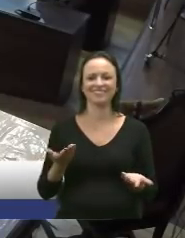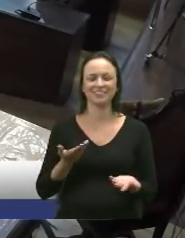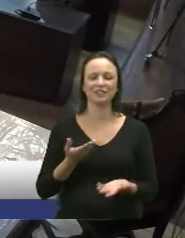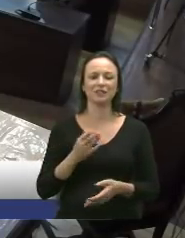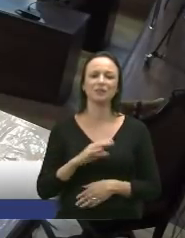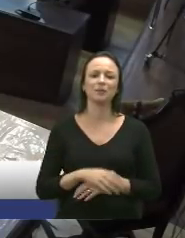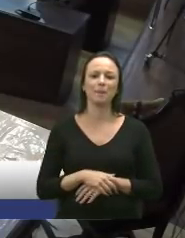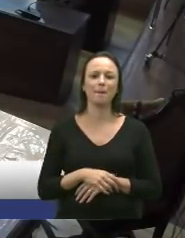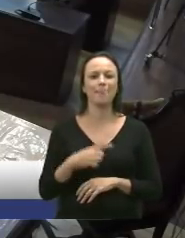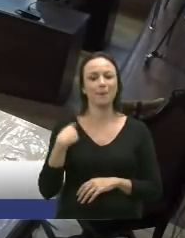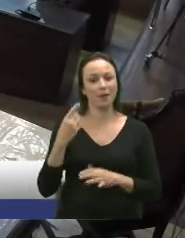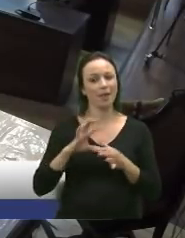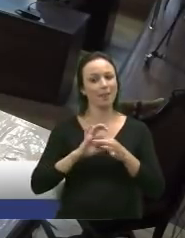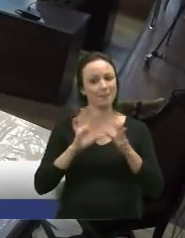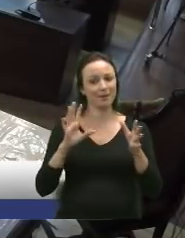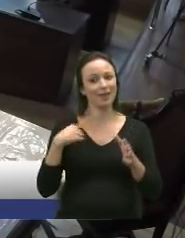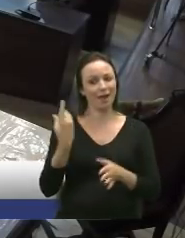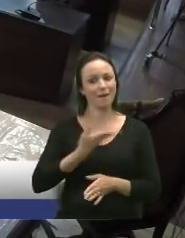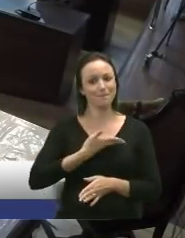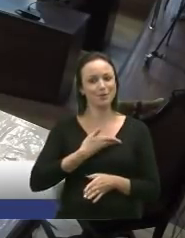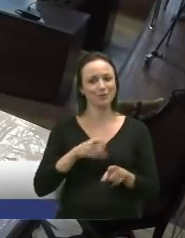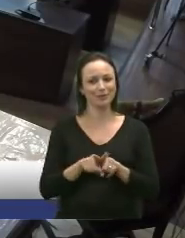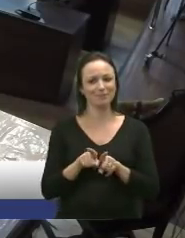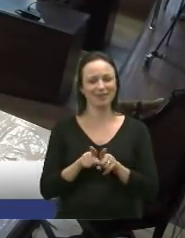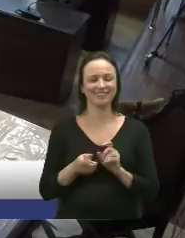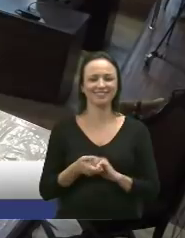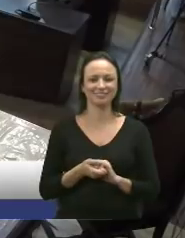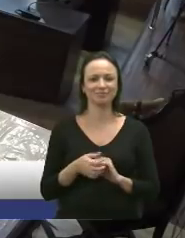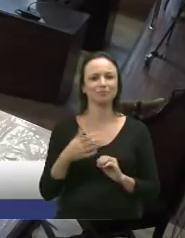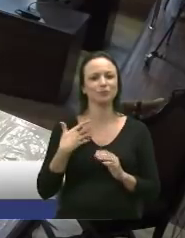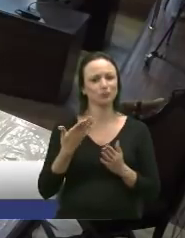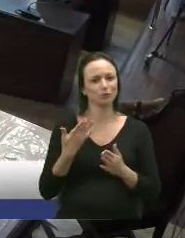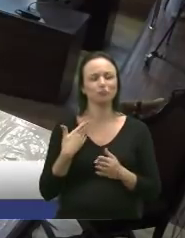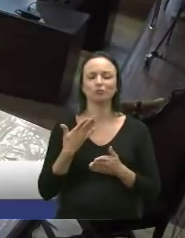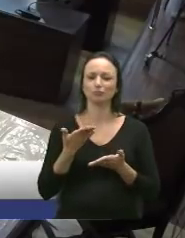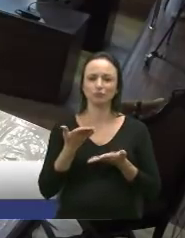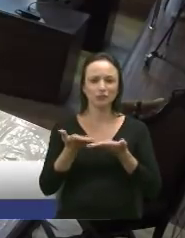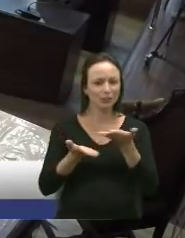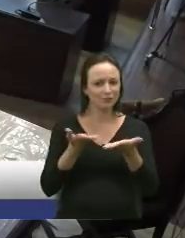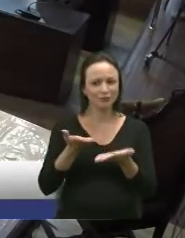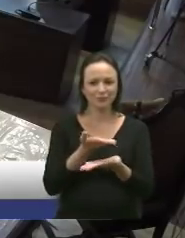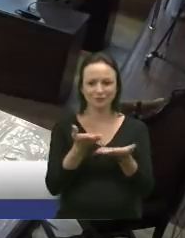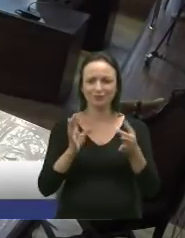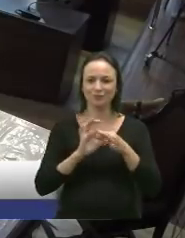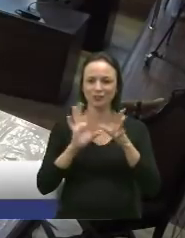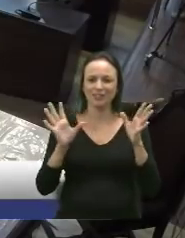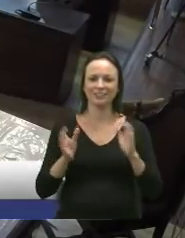tendo liberdade, somos amigos. Estou aqui para atendê-los, estou aqui para servi-los. Fiquem à vontade.